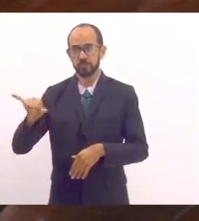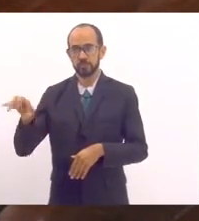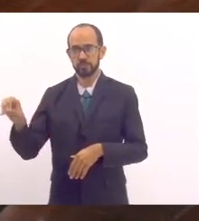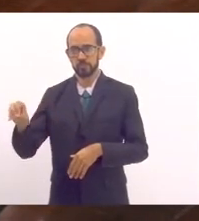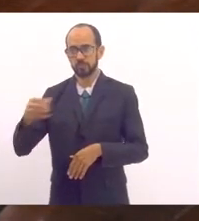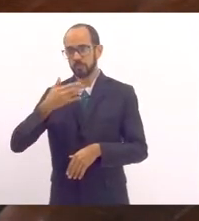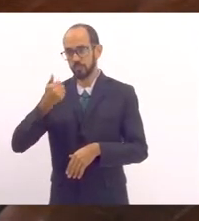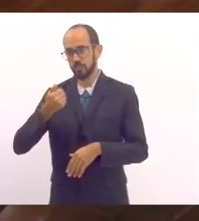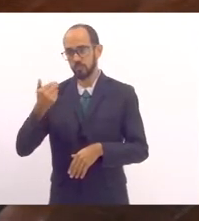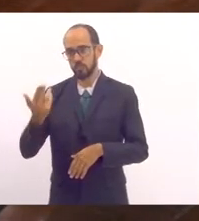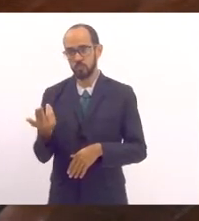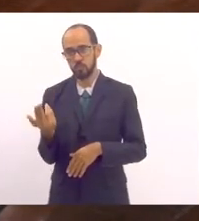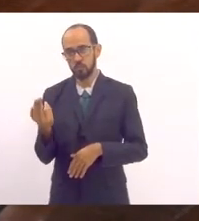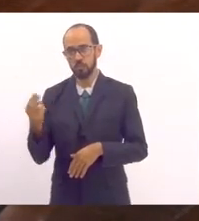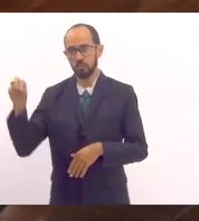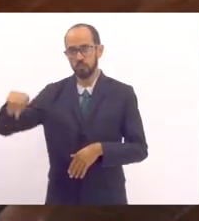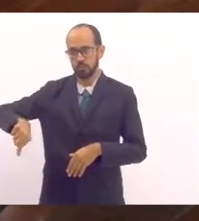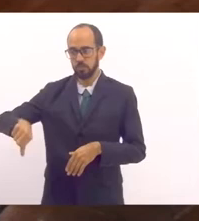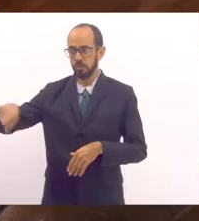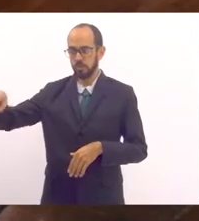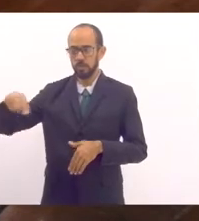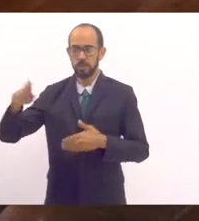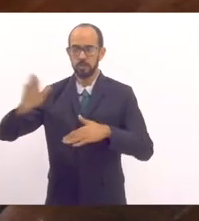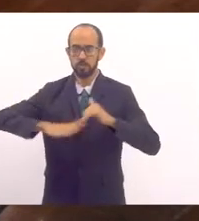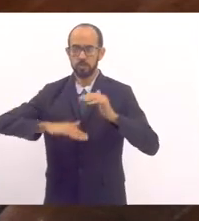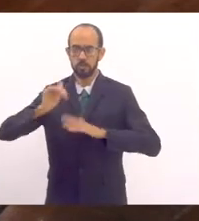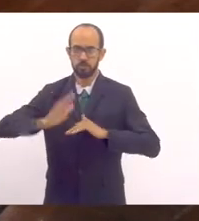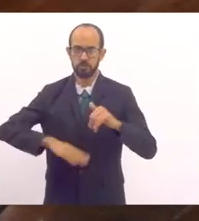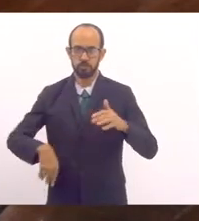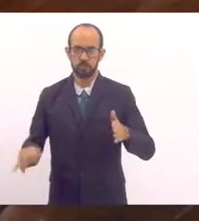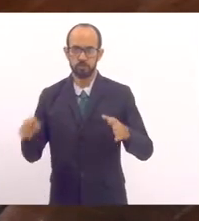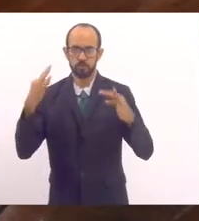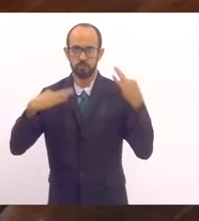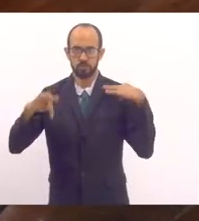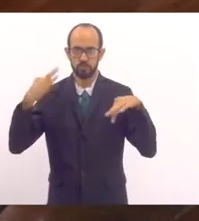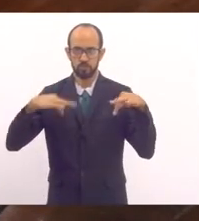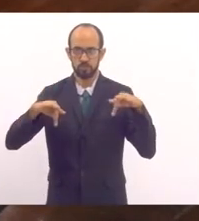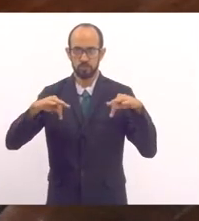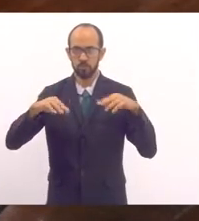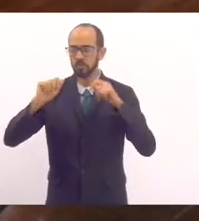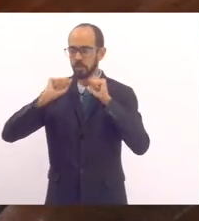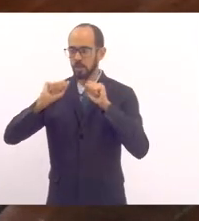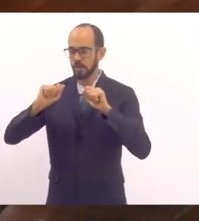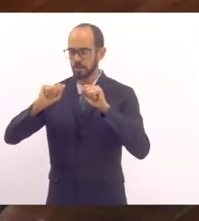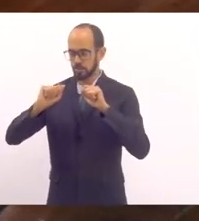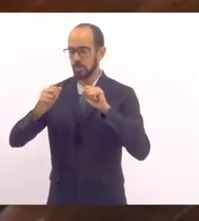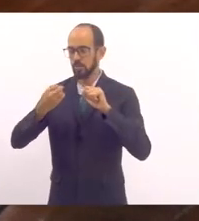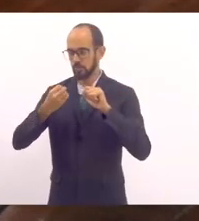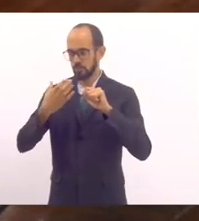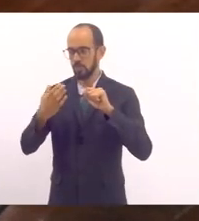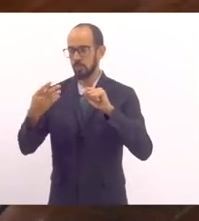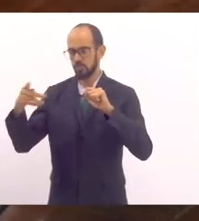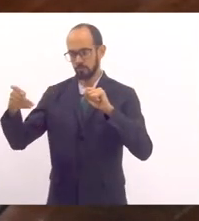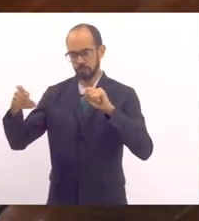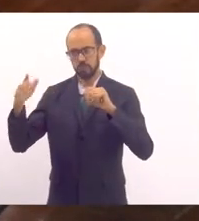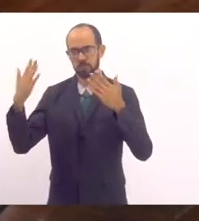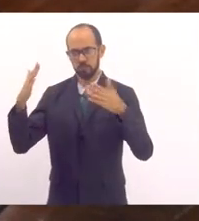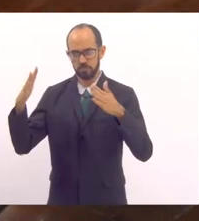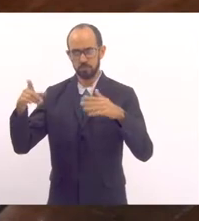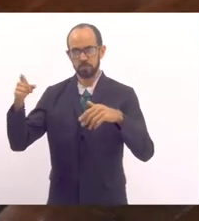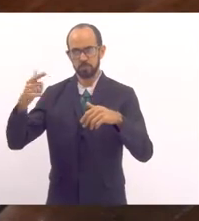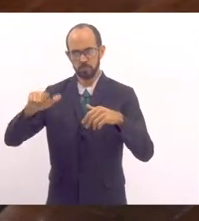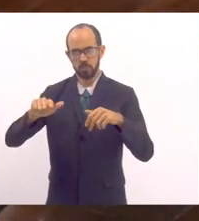Sávio é um cara do turismo mesmo, né? É. E ele tá muito bem assessorado por você e por vários outros, né, colaboradores